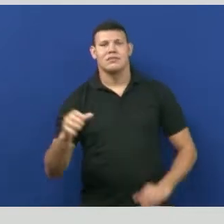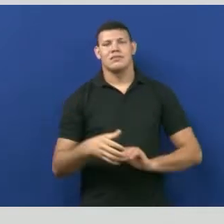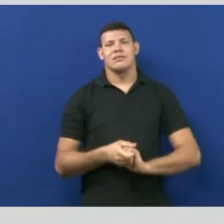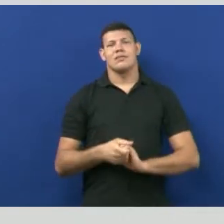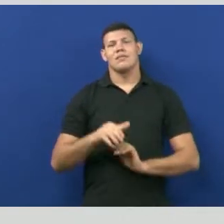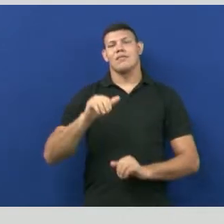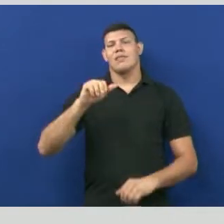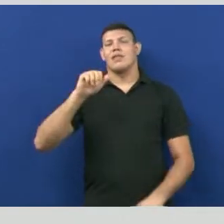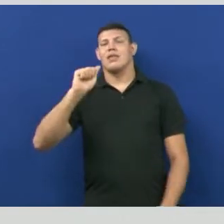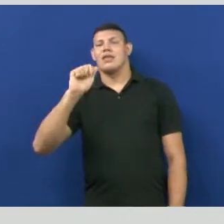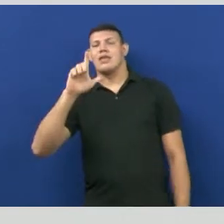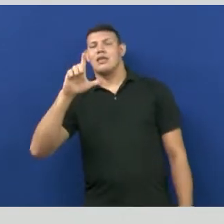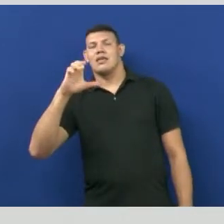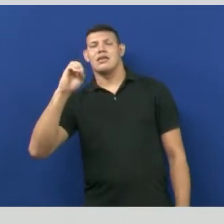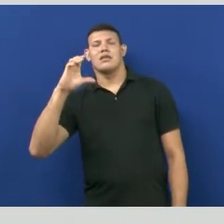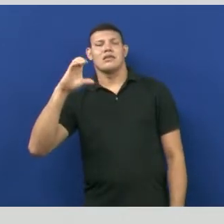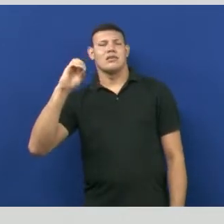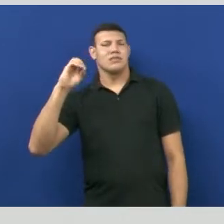alcoóis,